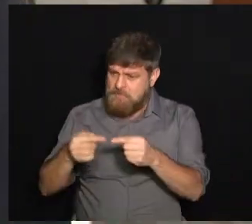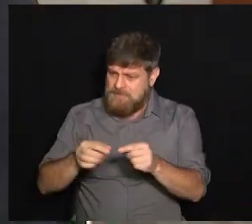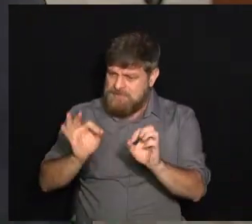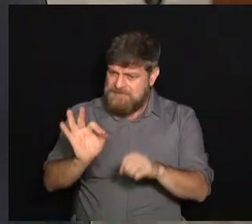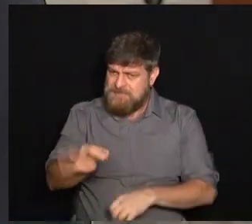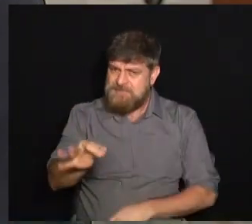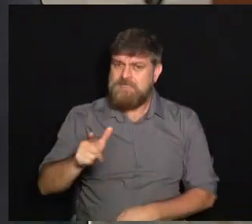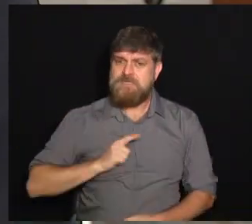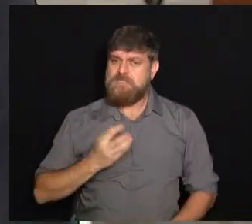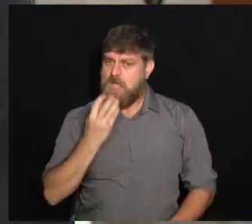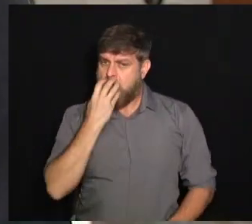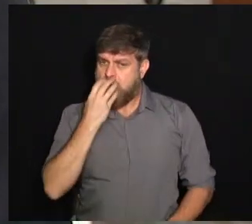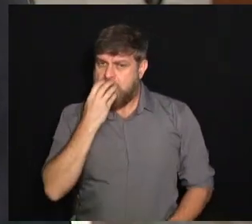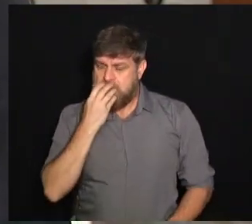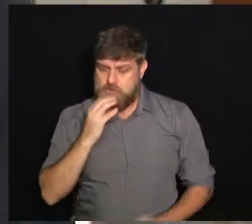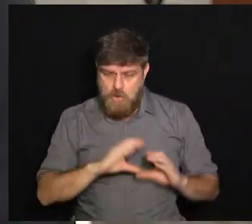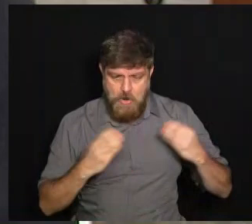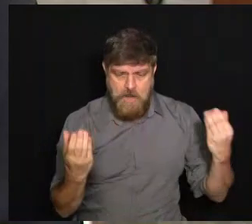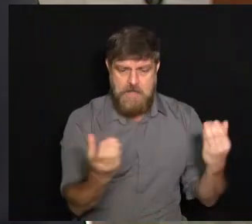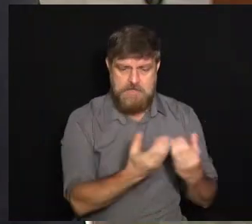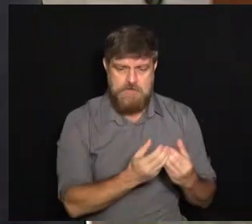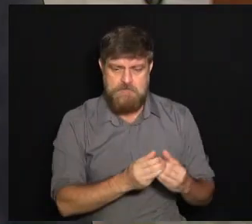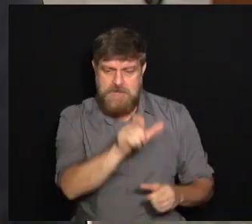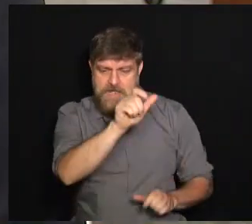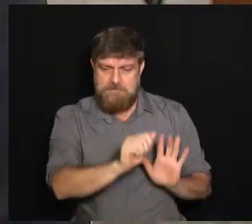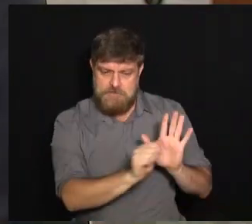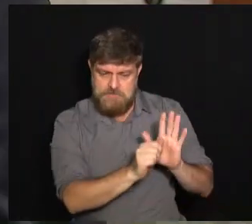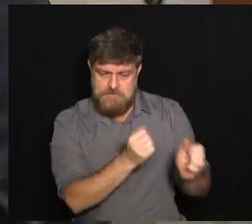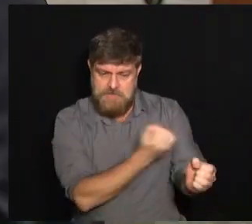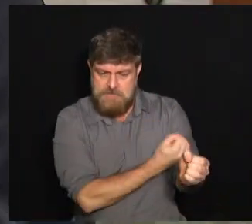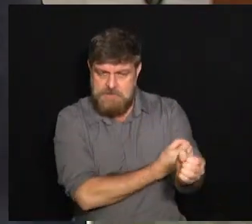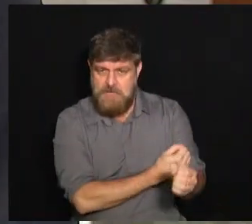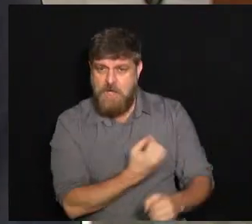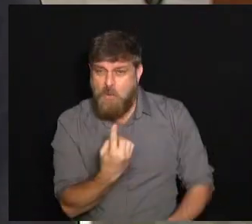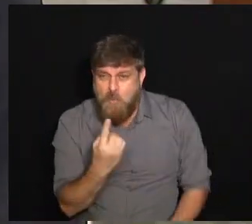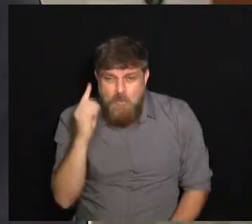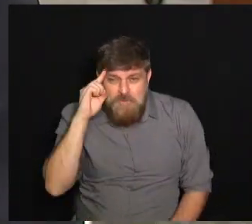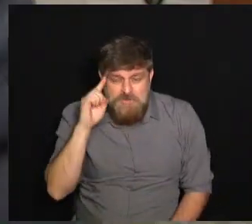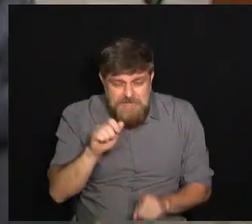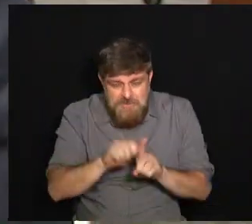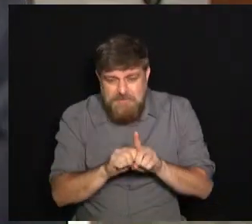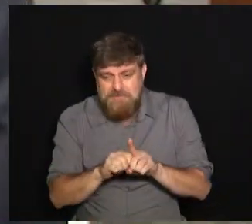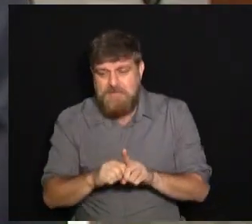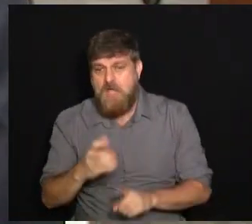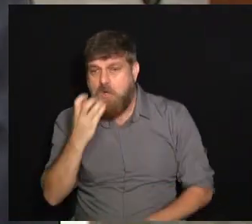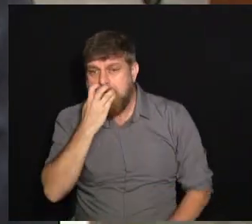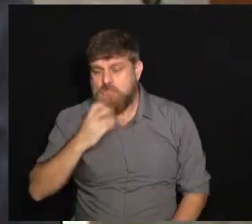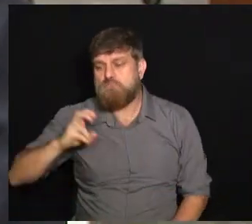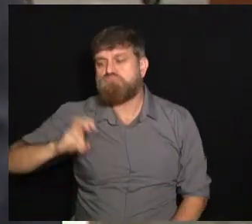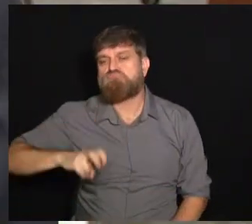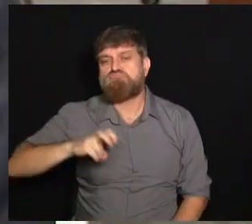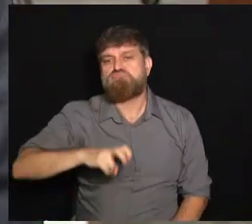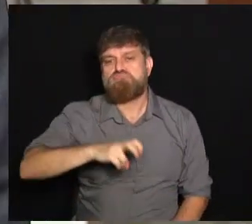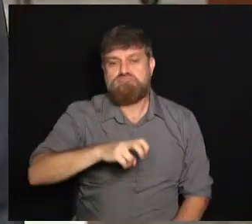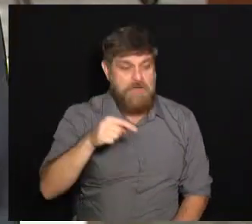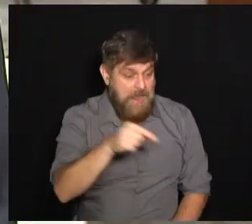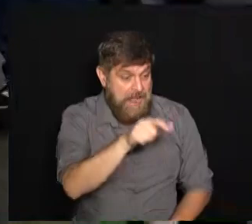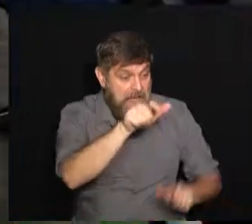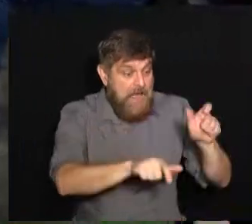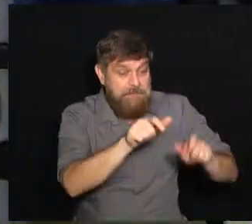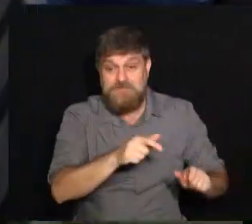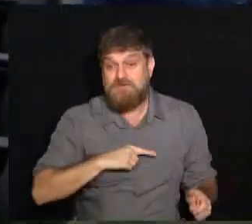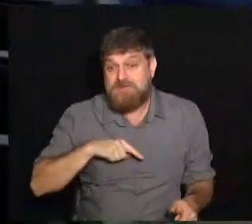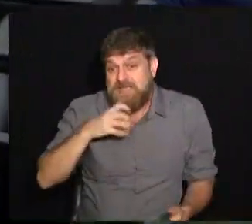a presença do animal na comunidade terapêutica para visitar uma vez no mês essas pessoas que têm como família o